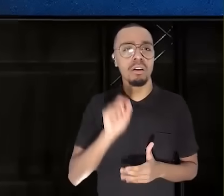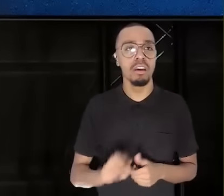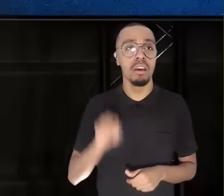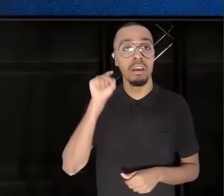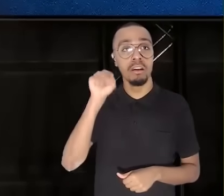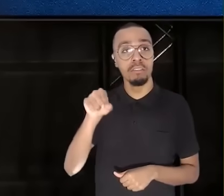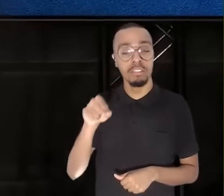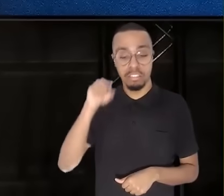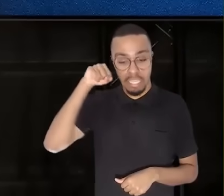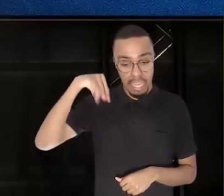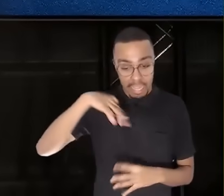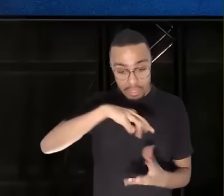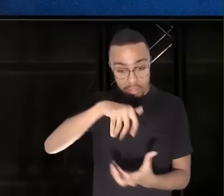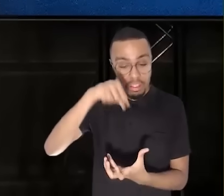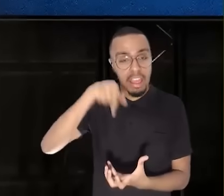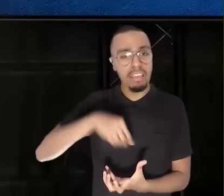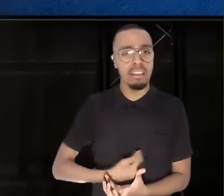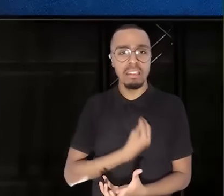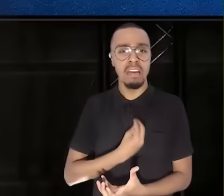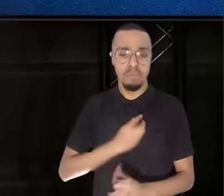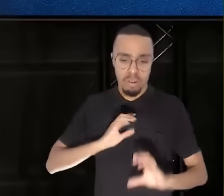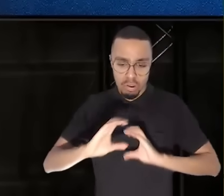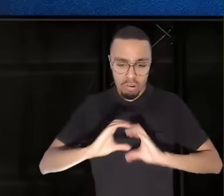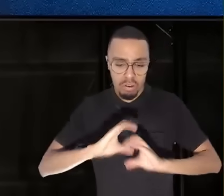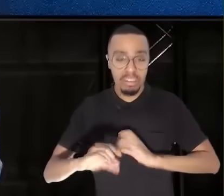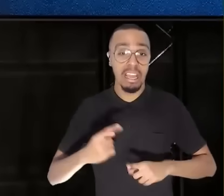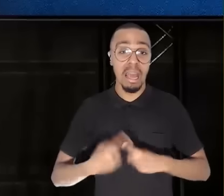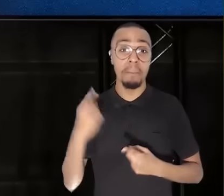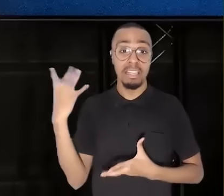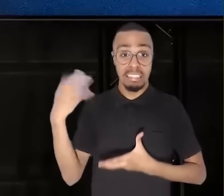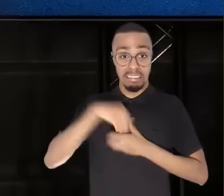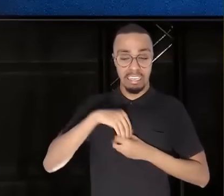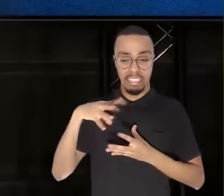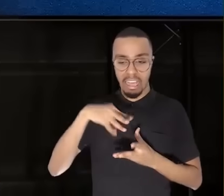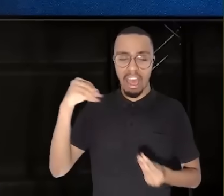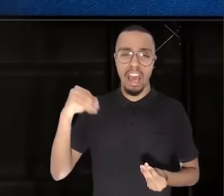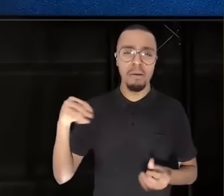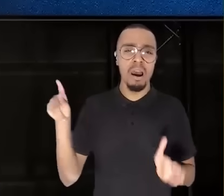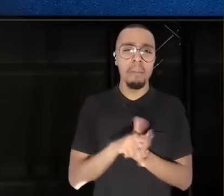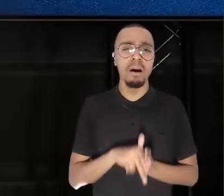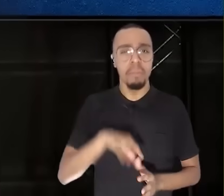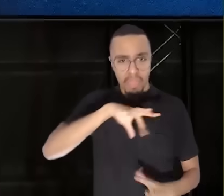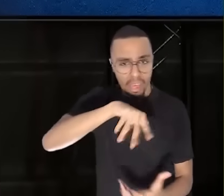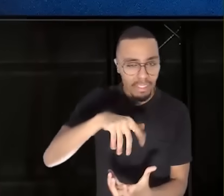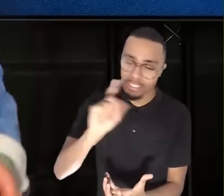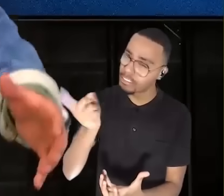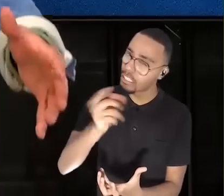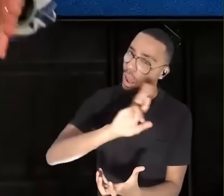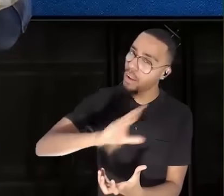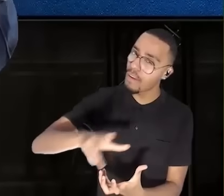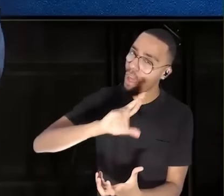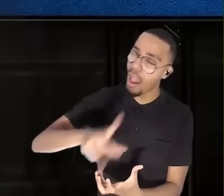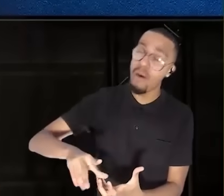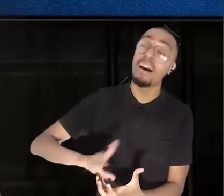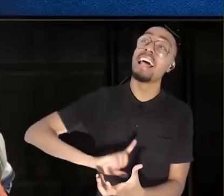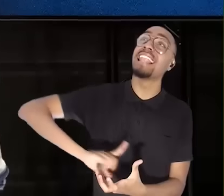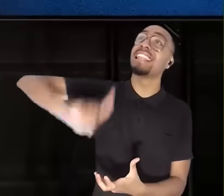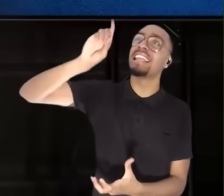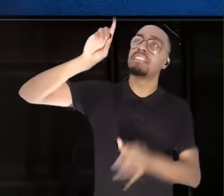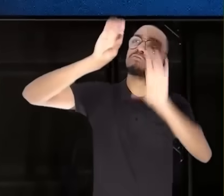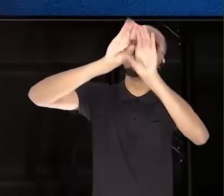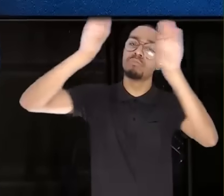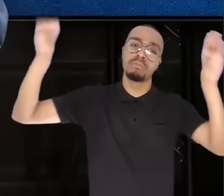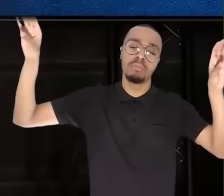pé na terra, você vai se comunicar com a terra, mas a tua essência não é da terra. A tua essência é do